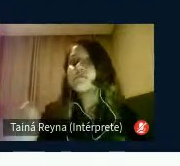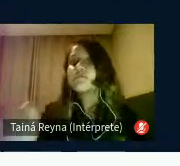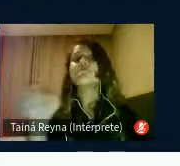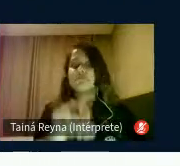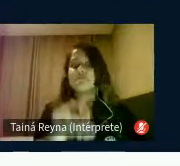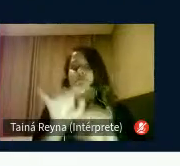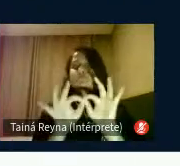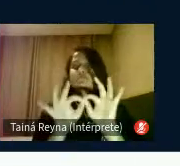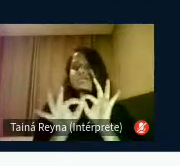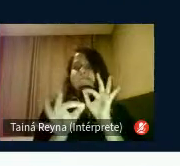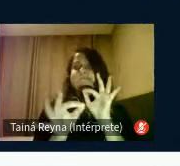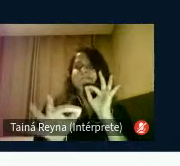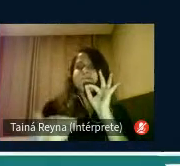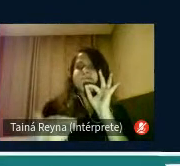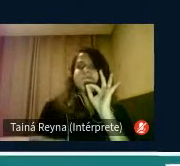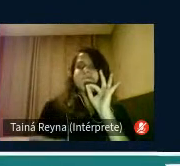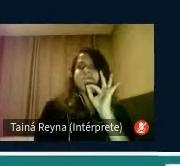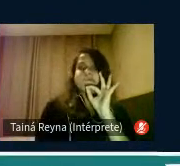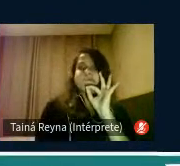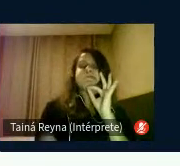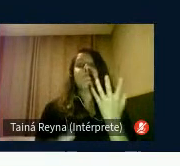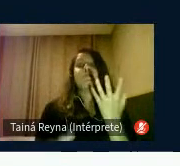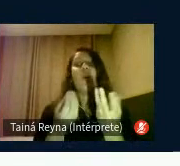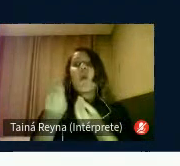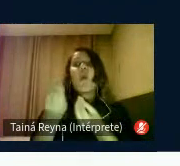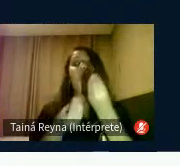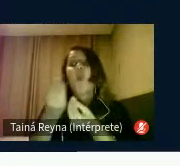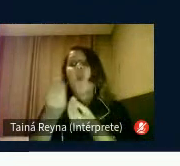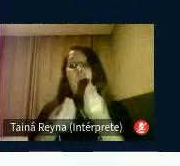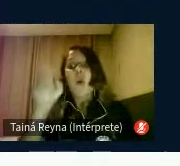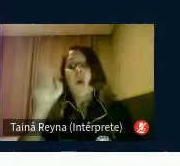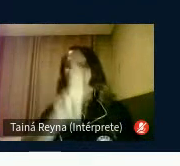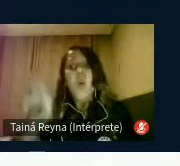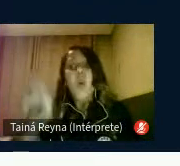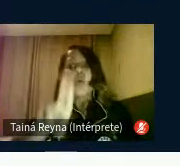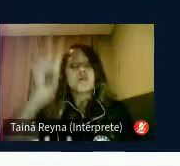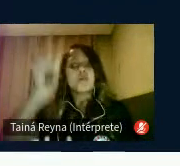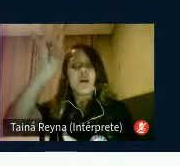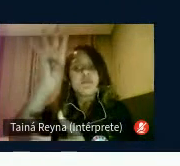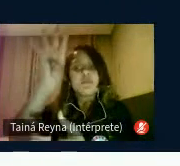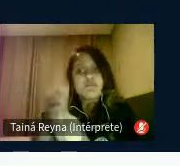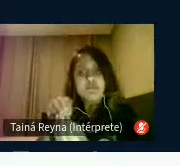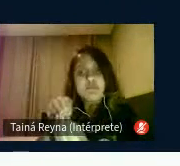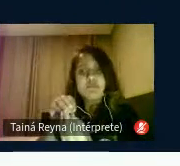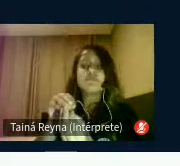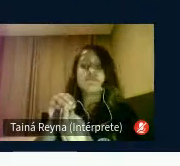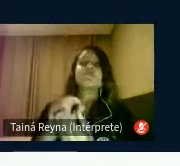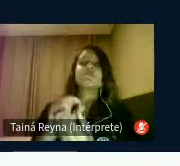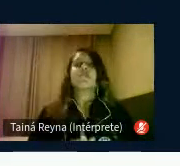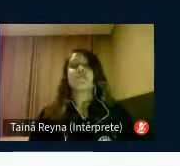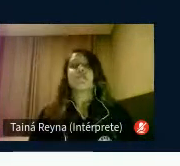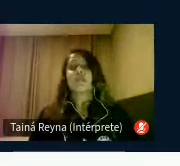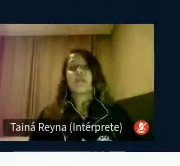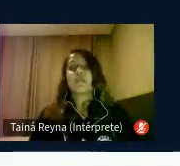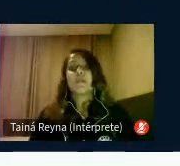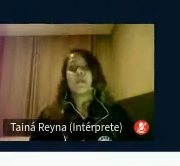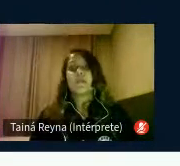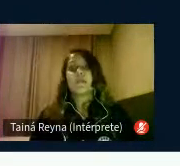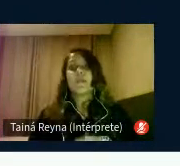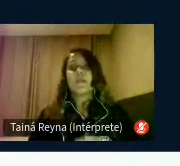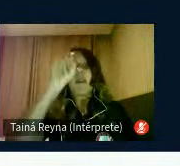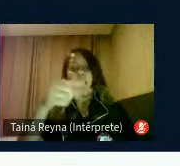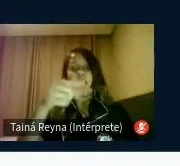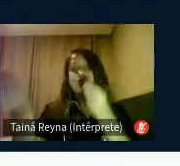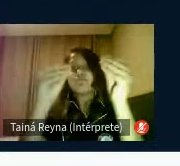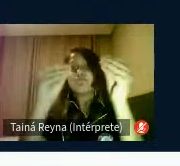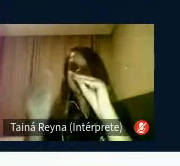forma de a UBR contextualizar as questões é eles colocarem bastante texto, mas